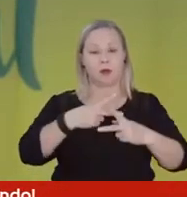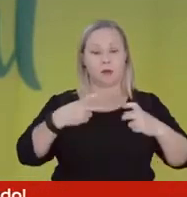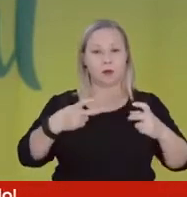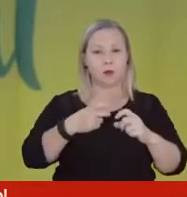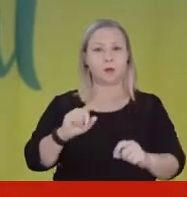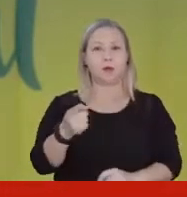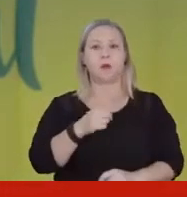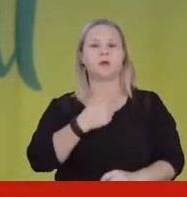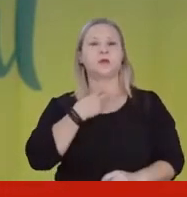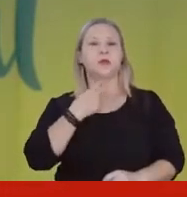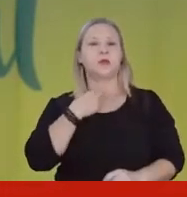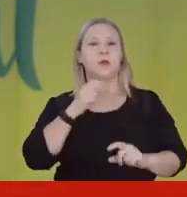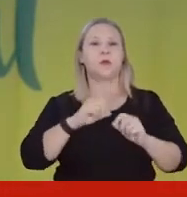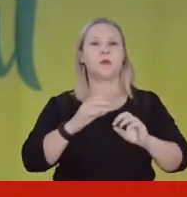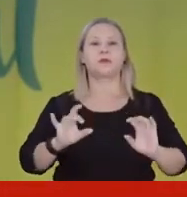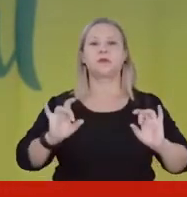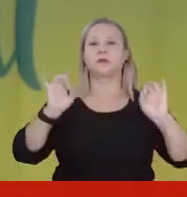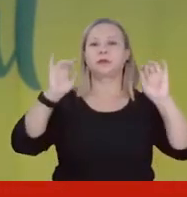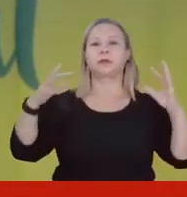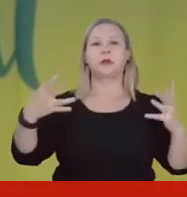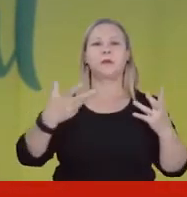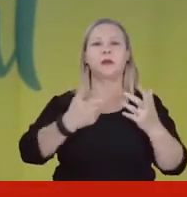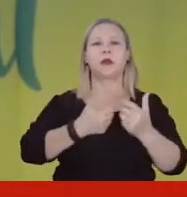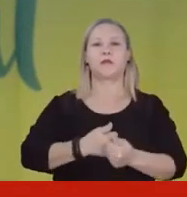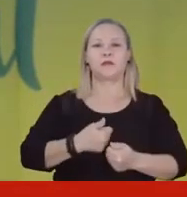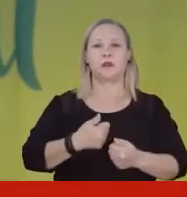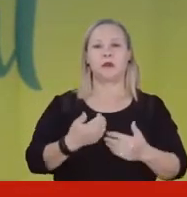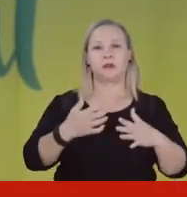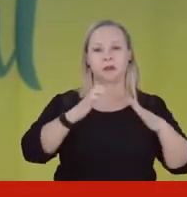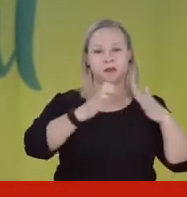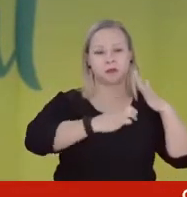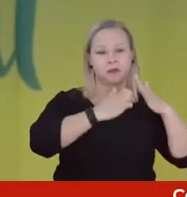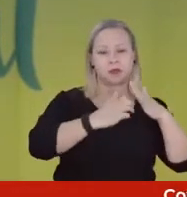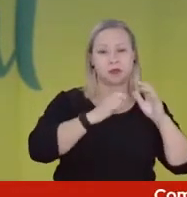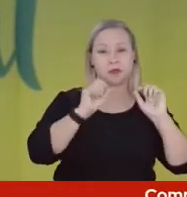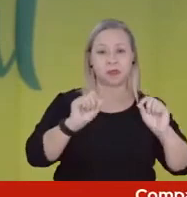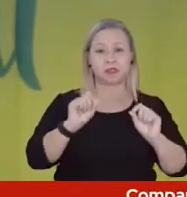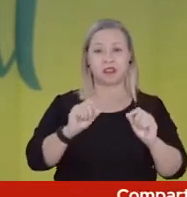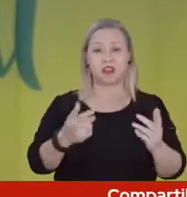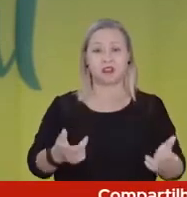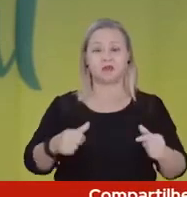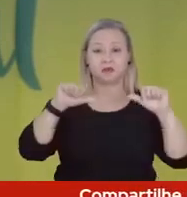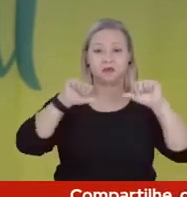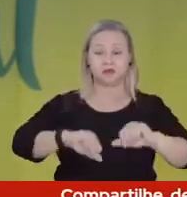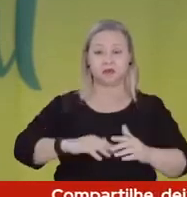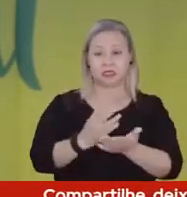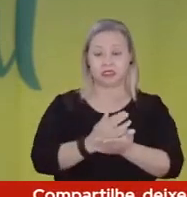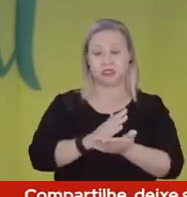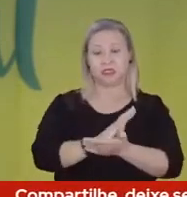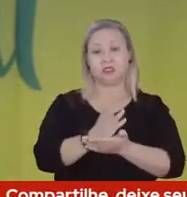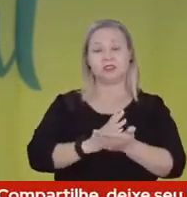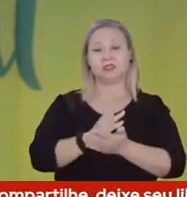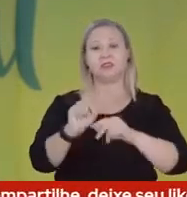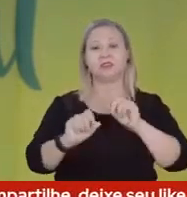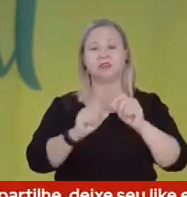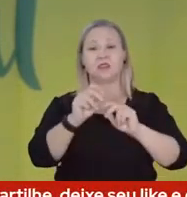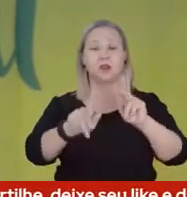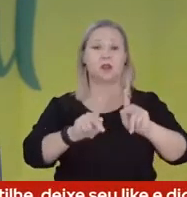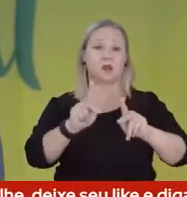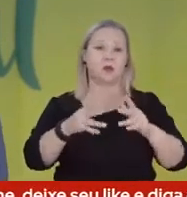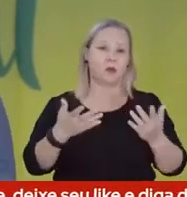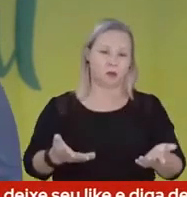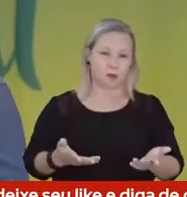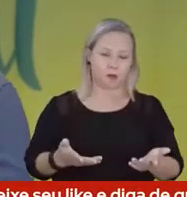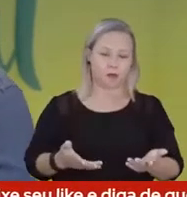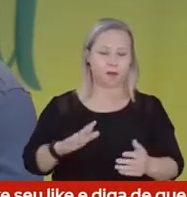interesse popular, do interesse do povo. Esse é o debate central. Parabéns à luta dos petroleiros. Essa decisão política será alterada no